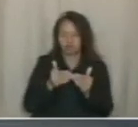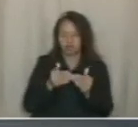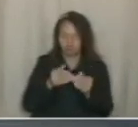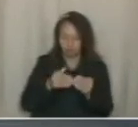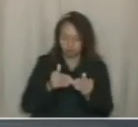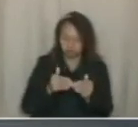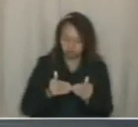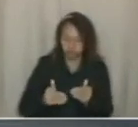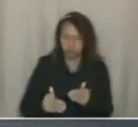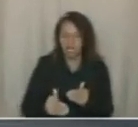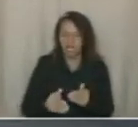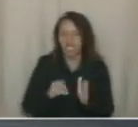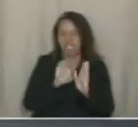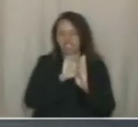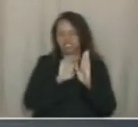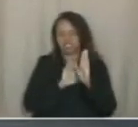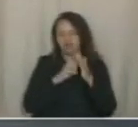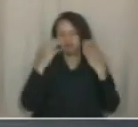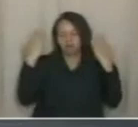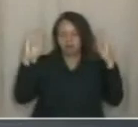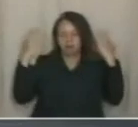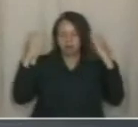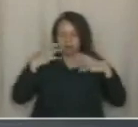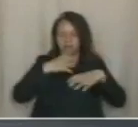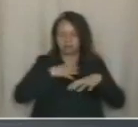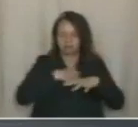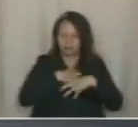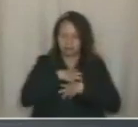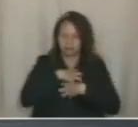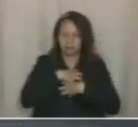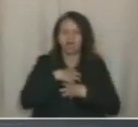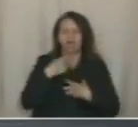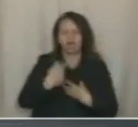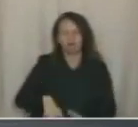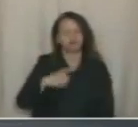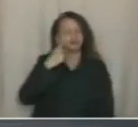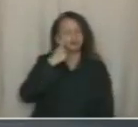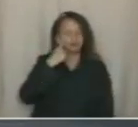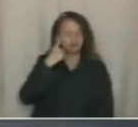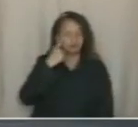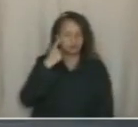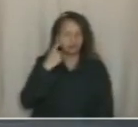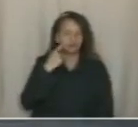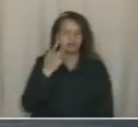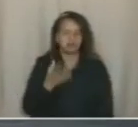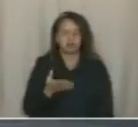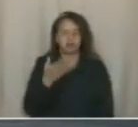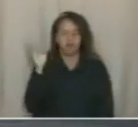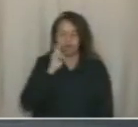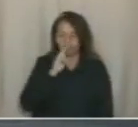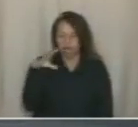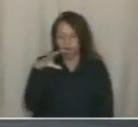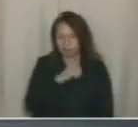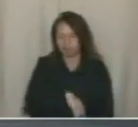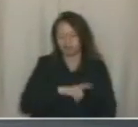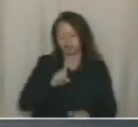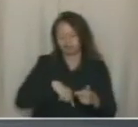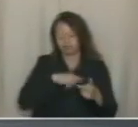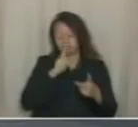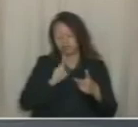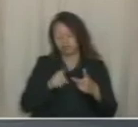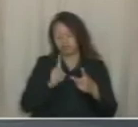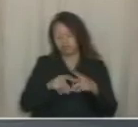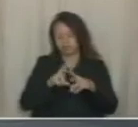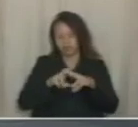desse edital. Parabéns pela sensibilidade ao governador Paulo Câmara por ter agido a tempo. O outro